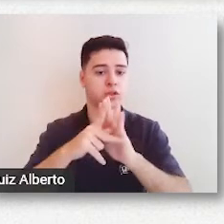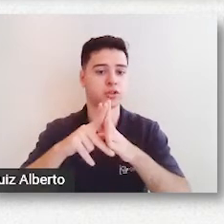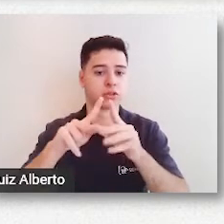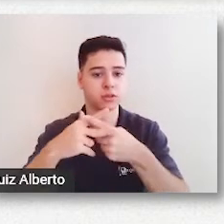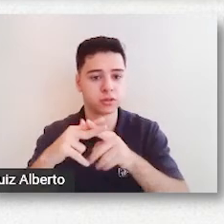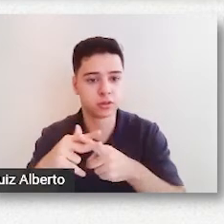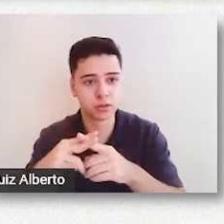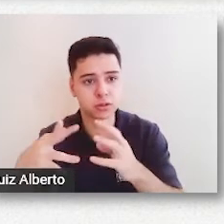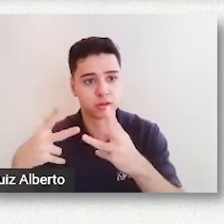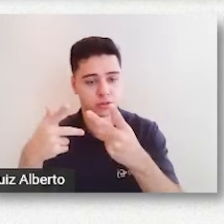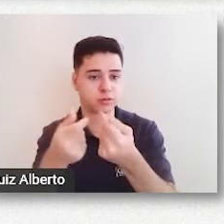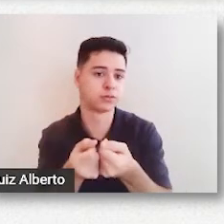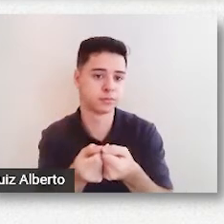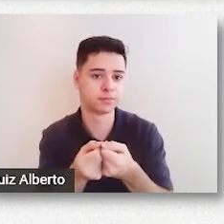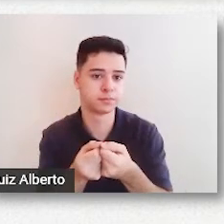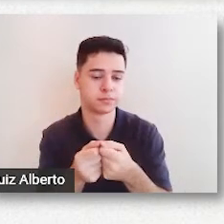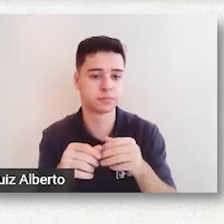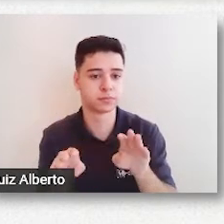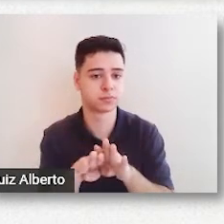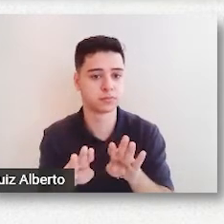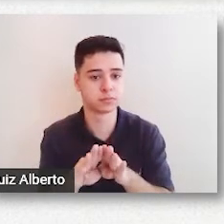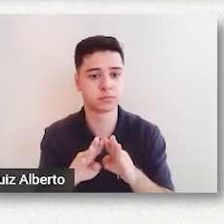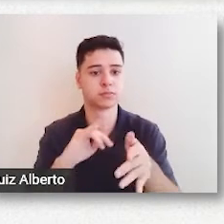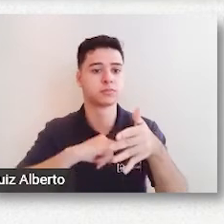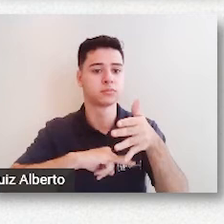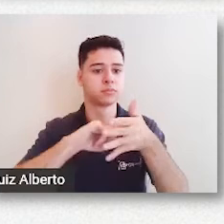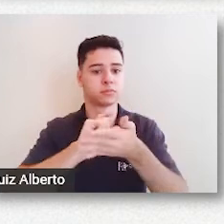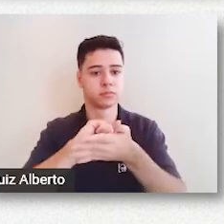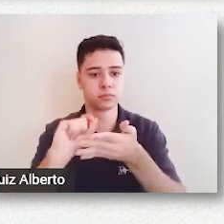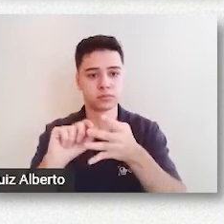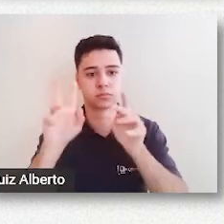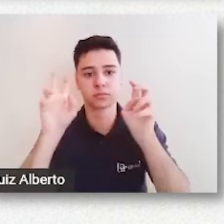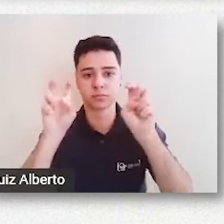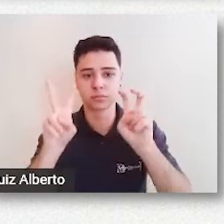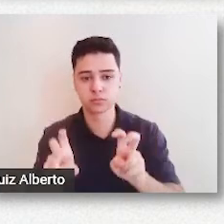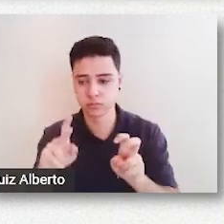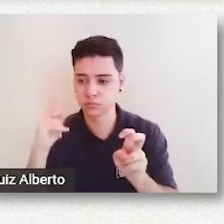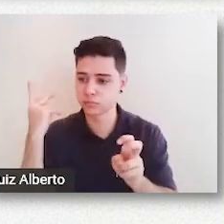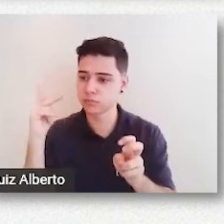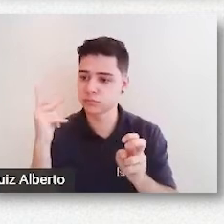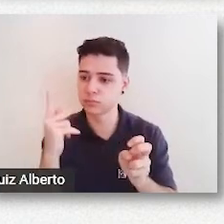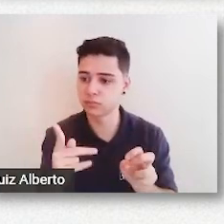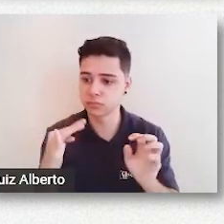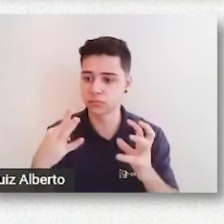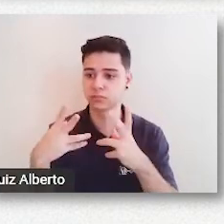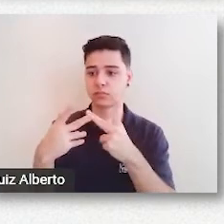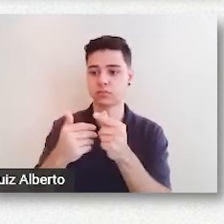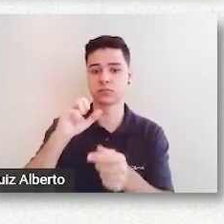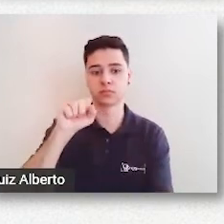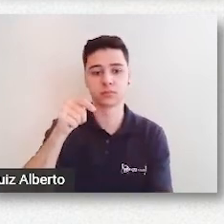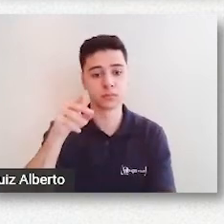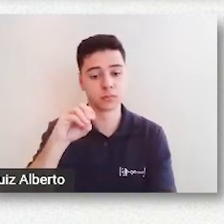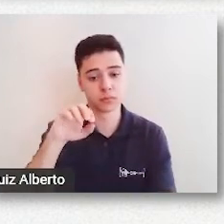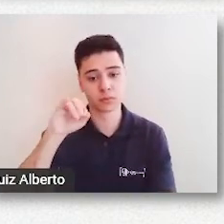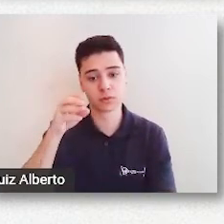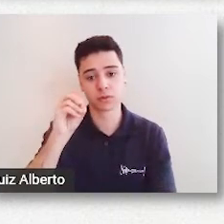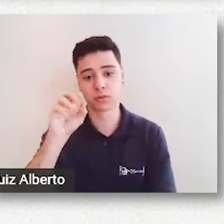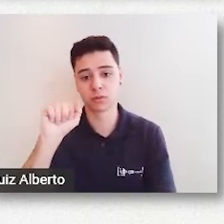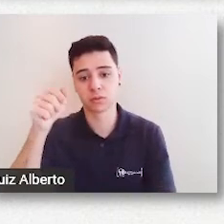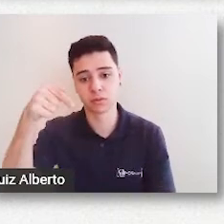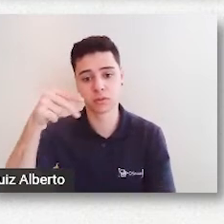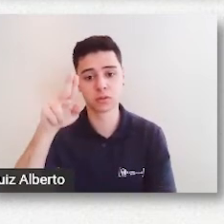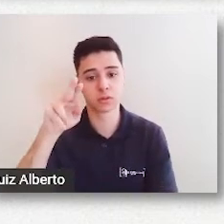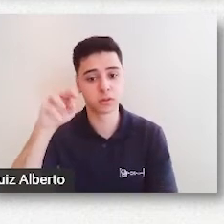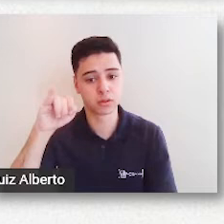Oficina do Restauro, né, que era um dossiê, né, temático, histórico, iconográfico sobre São Joaquim. Temos esse guia